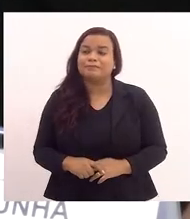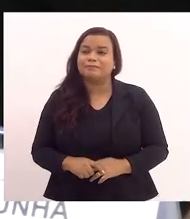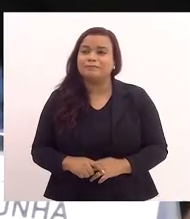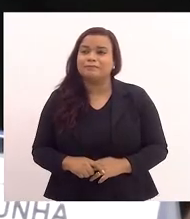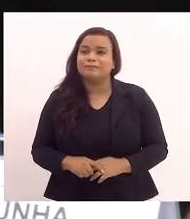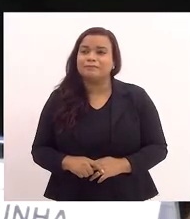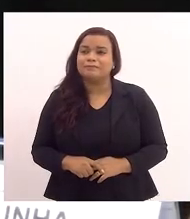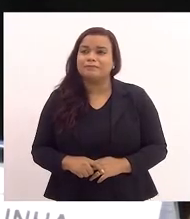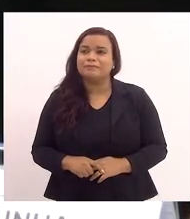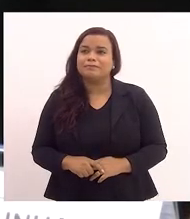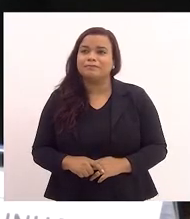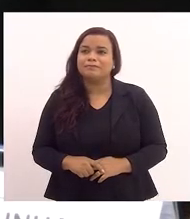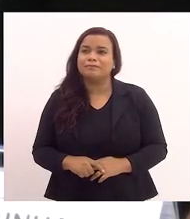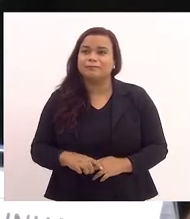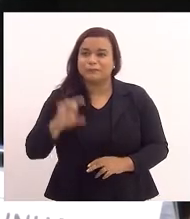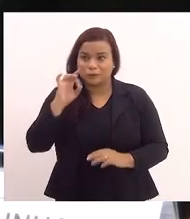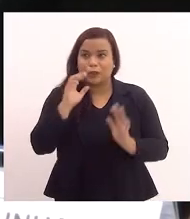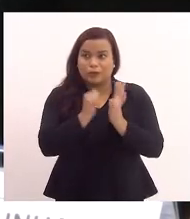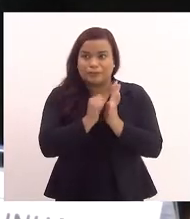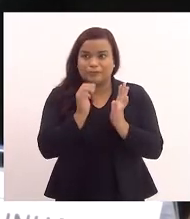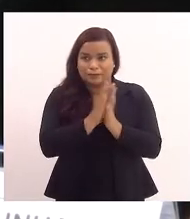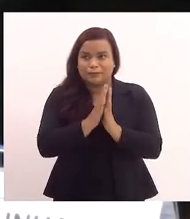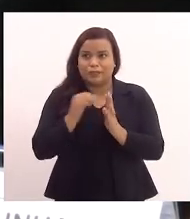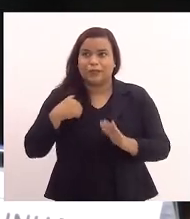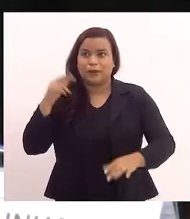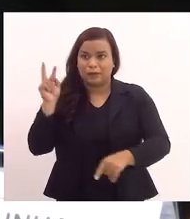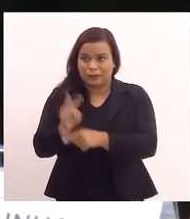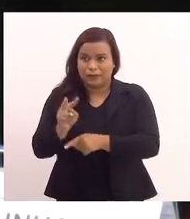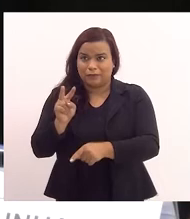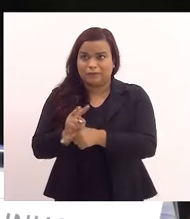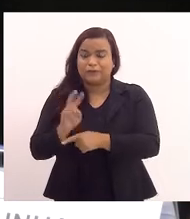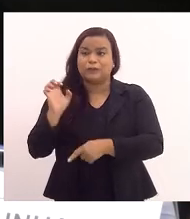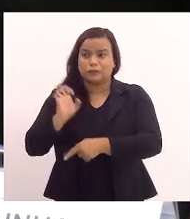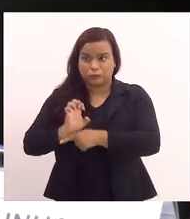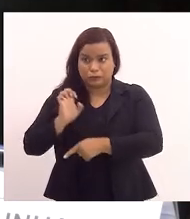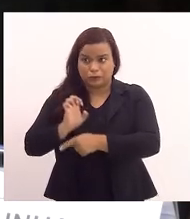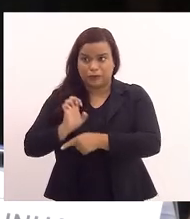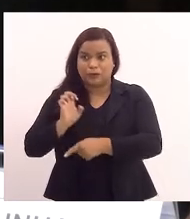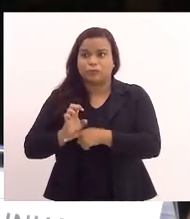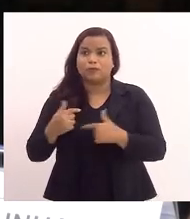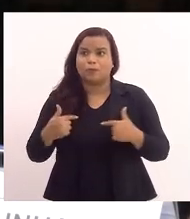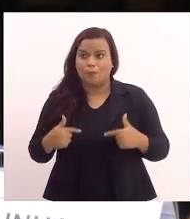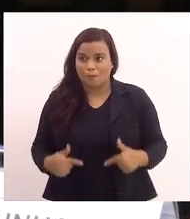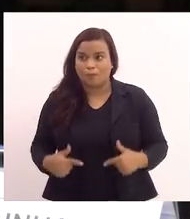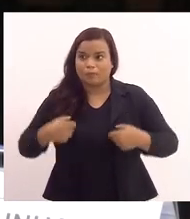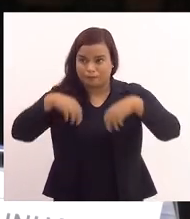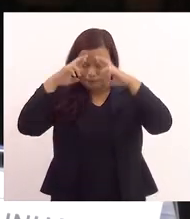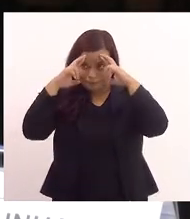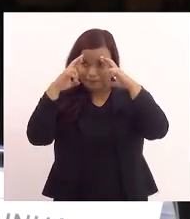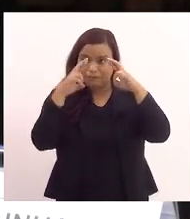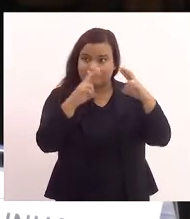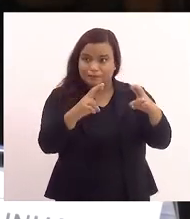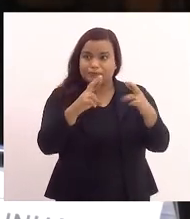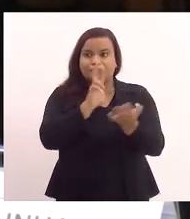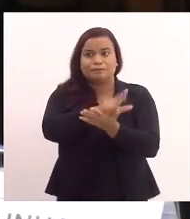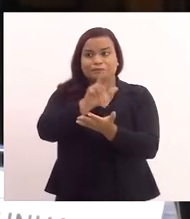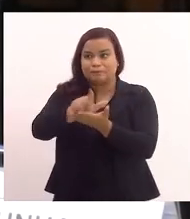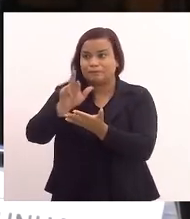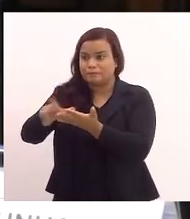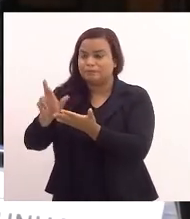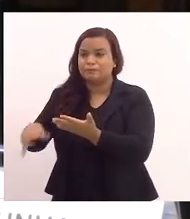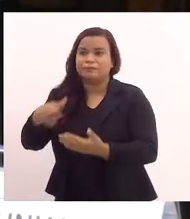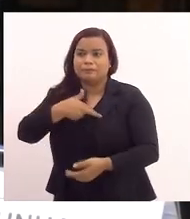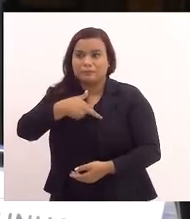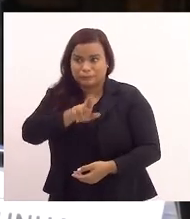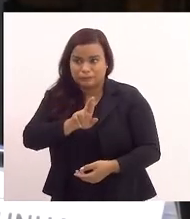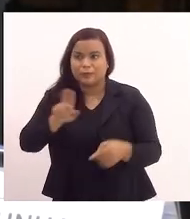só para registrar de início, um defensor do Estado laico, do respeito à pluralidade religiosa e